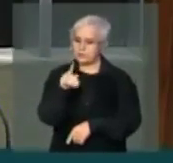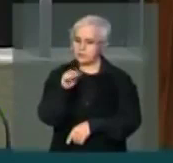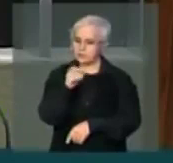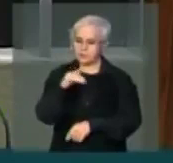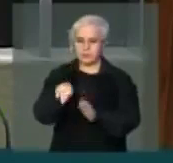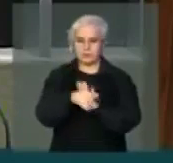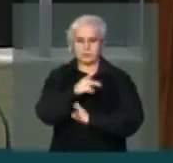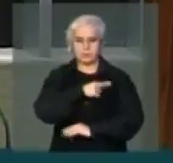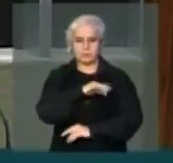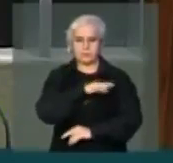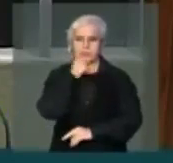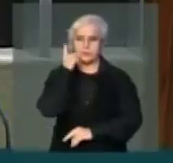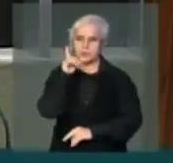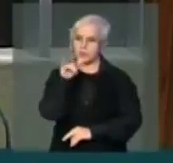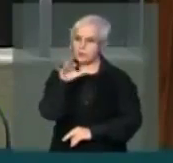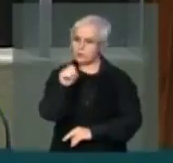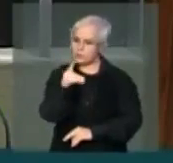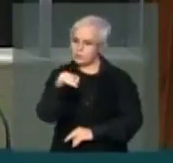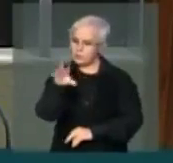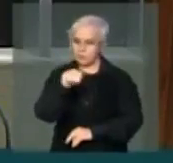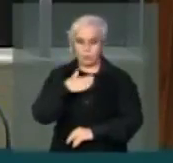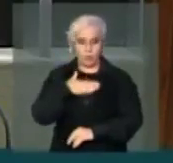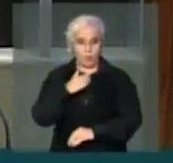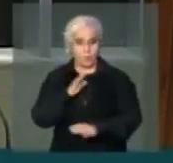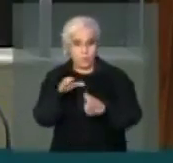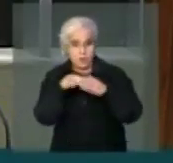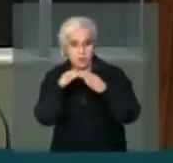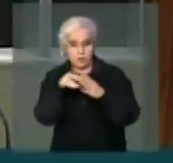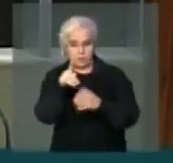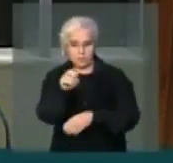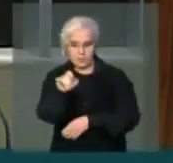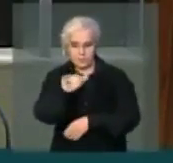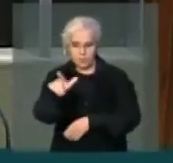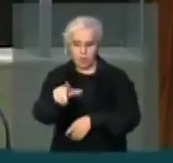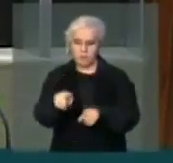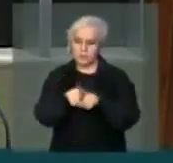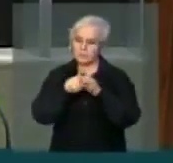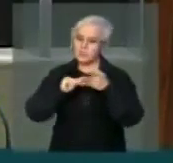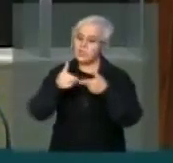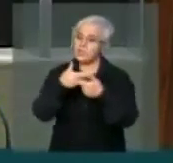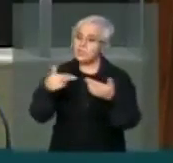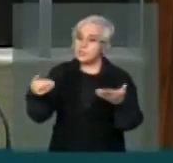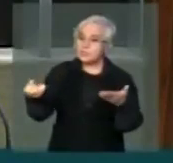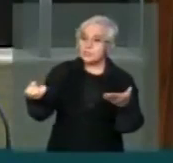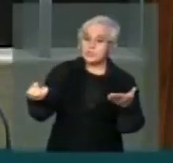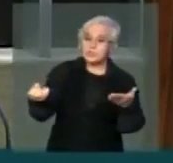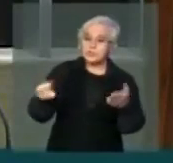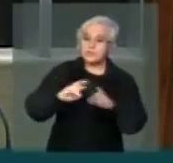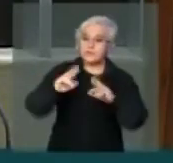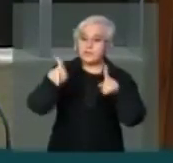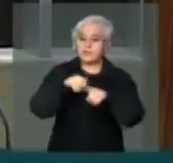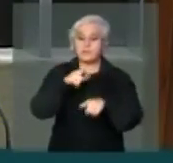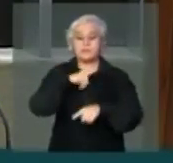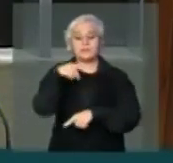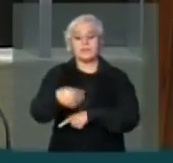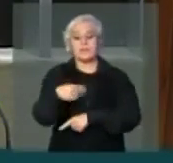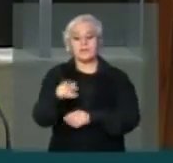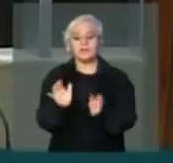do deputado Luiz Couto, o meu pequenino PSOL, o que teremos aqui como